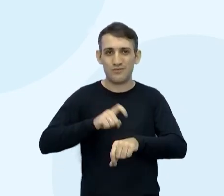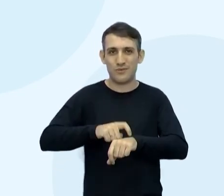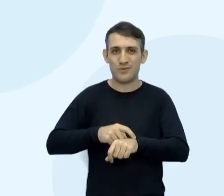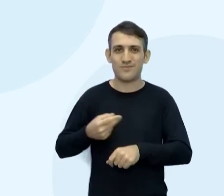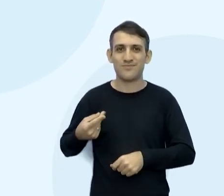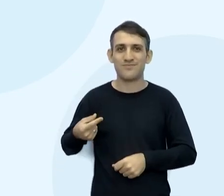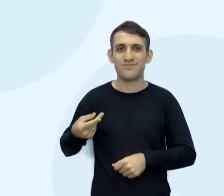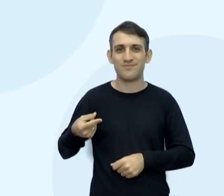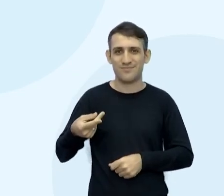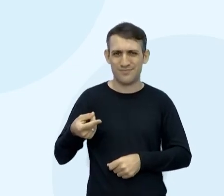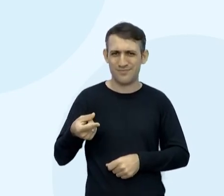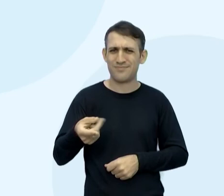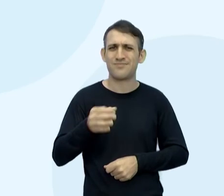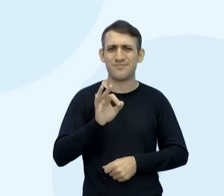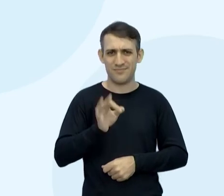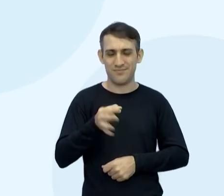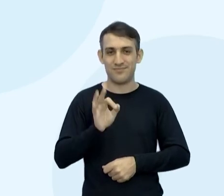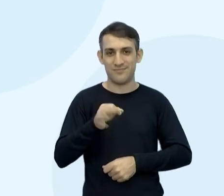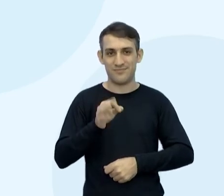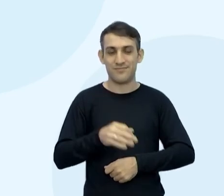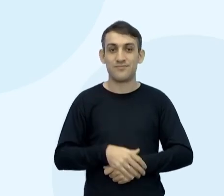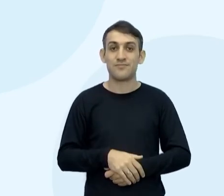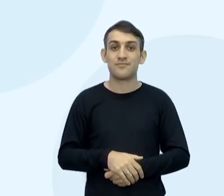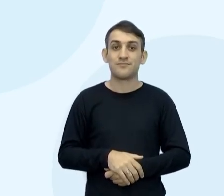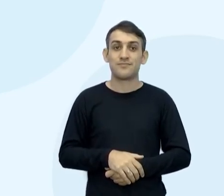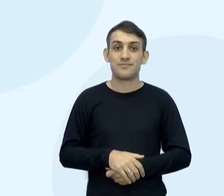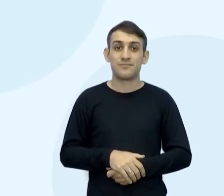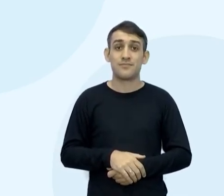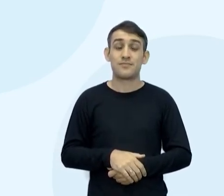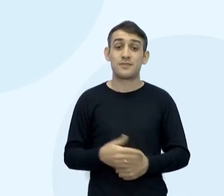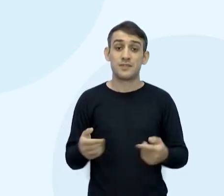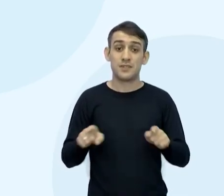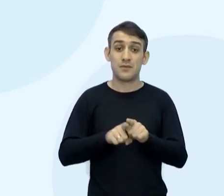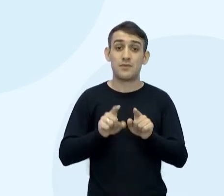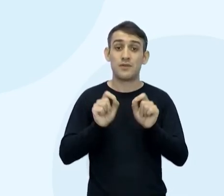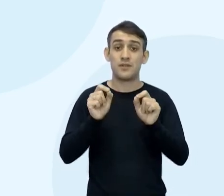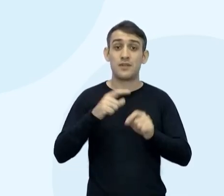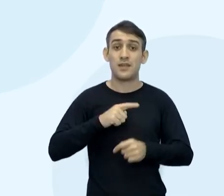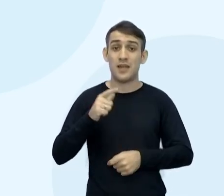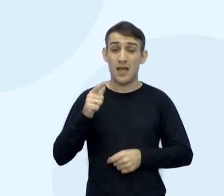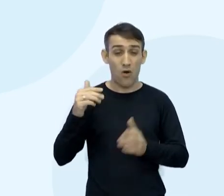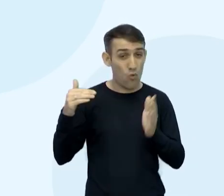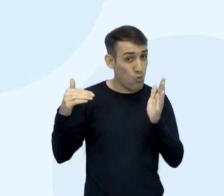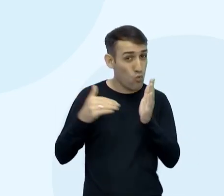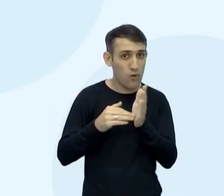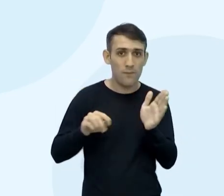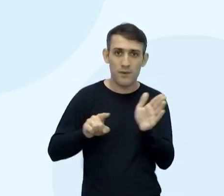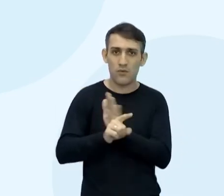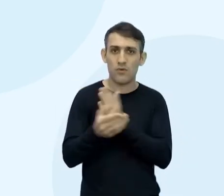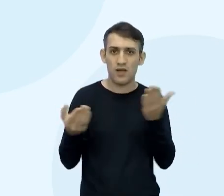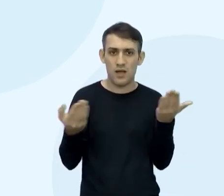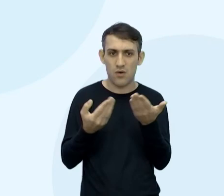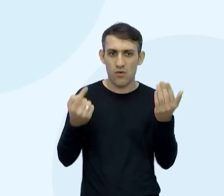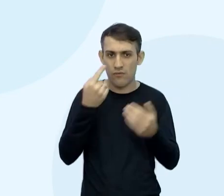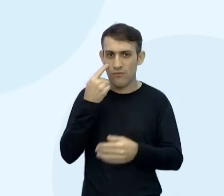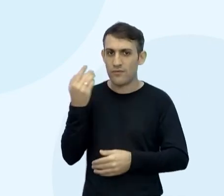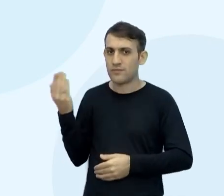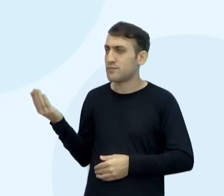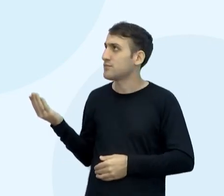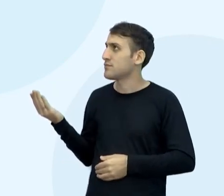de durabilidade, ok? E aí, ó, eu vou deixar essa última perguntinha aqui, ó, para a